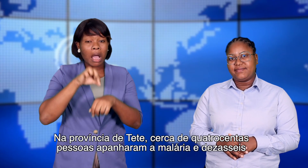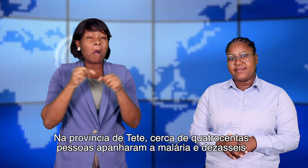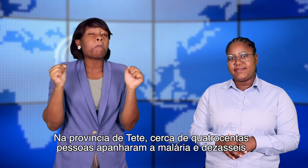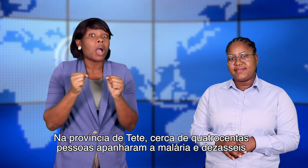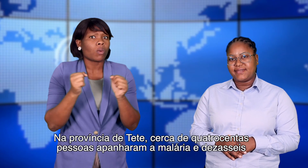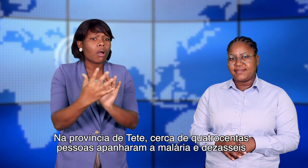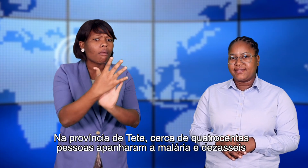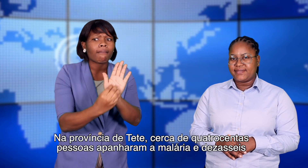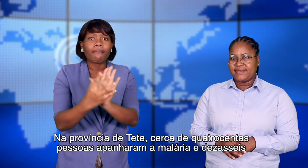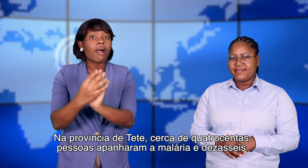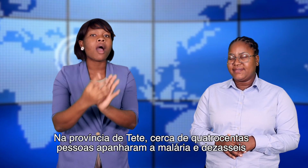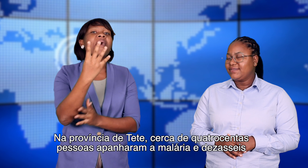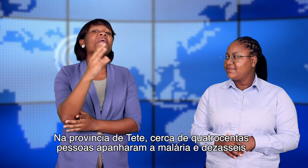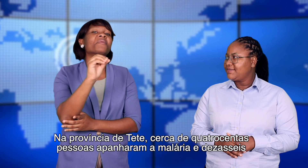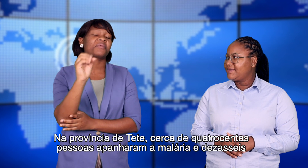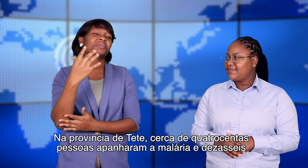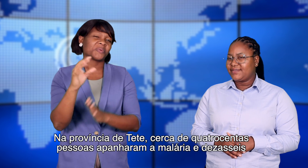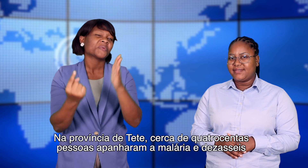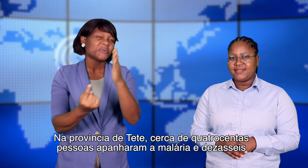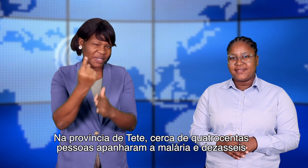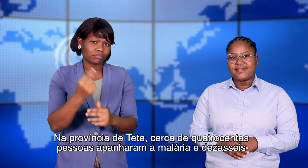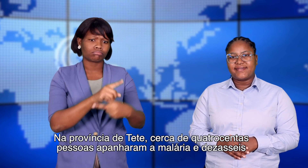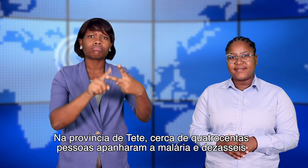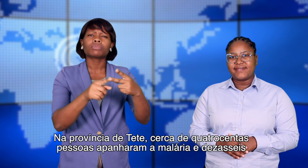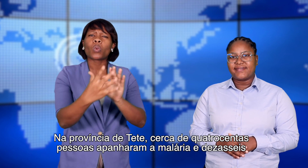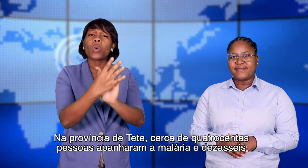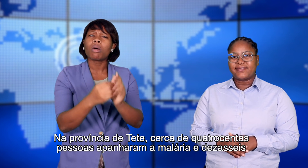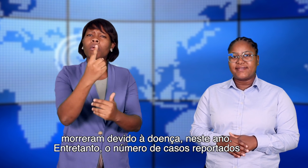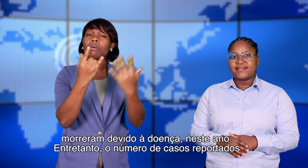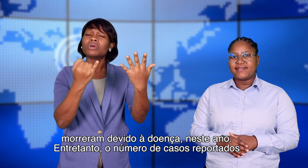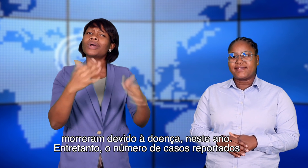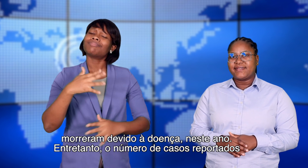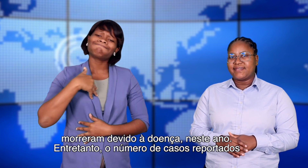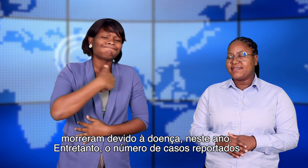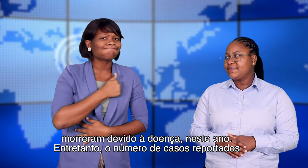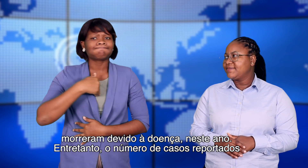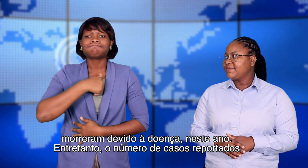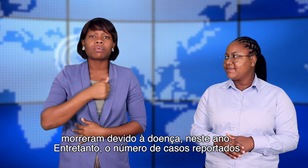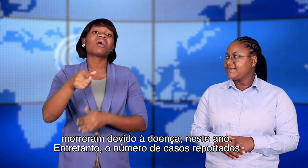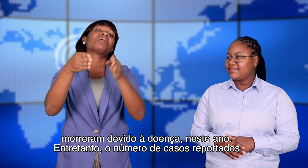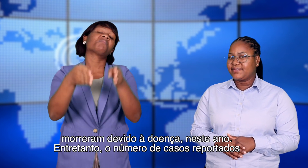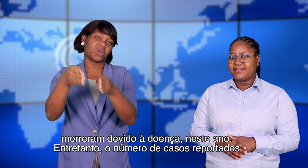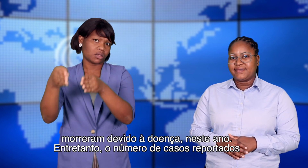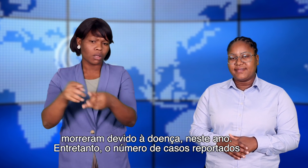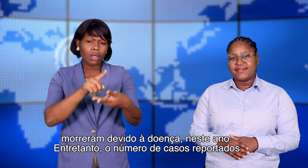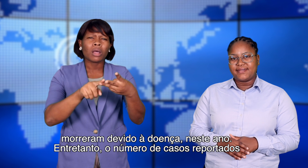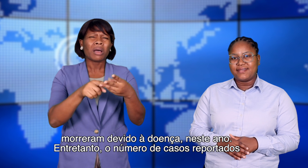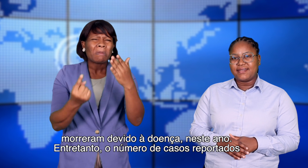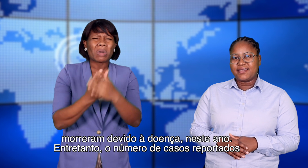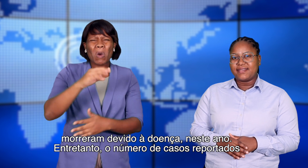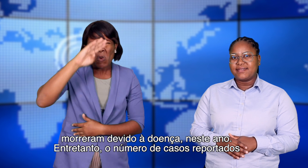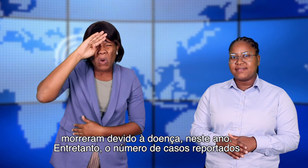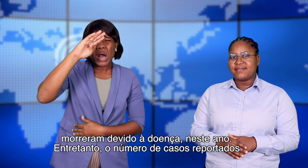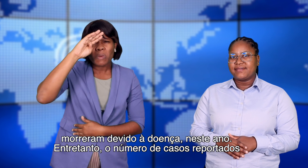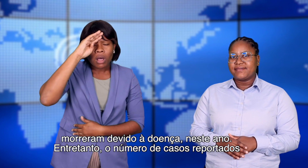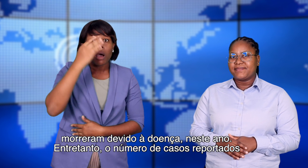Na província de Tete, cerca de 400 pessoas apanharam malária e 16 morreram devido à doença neste ano.